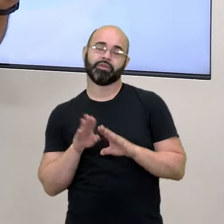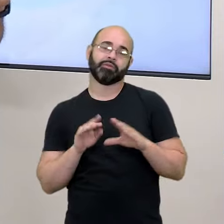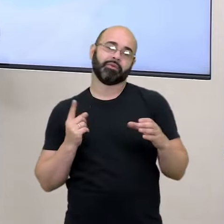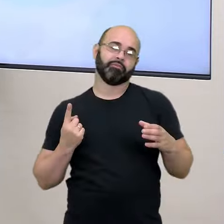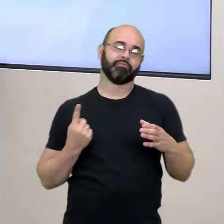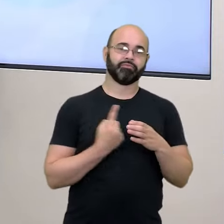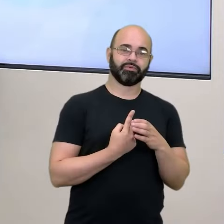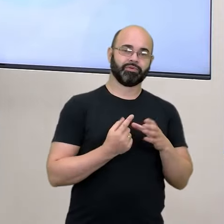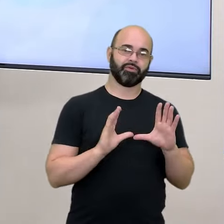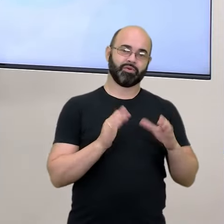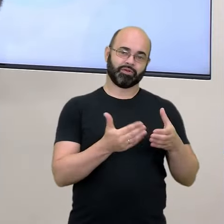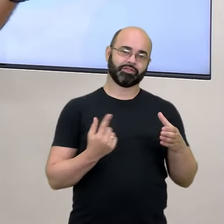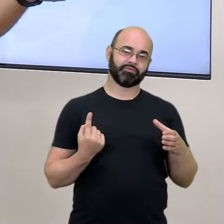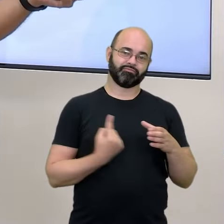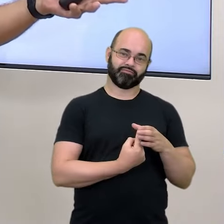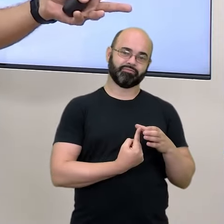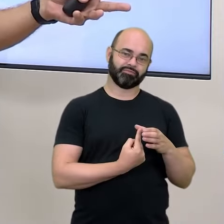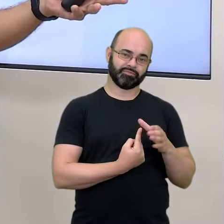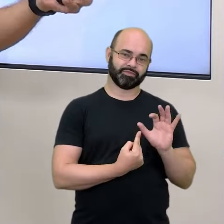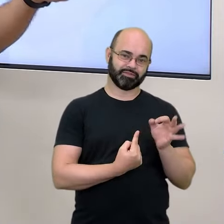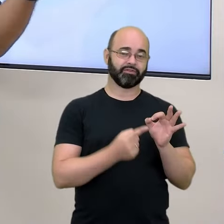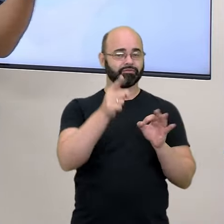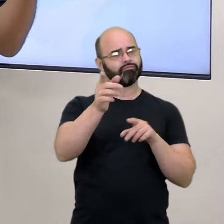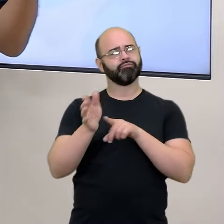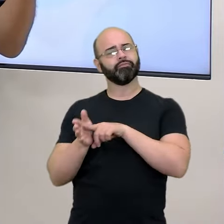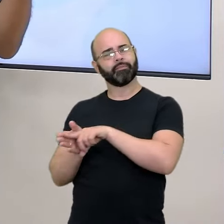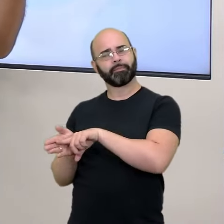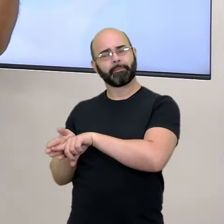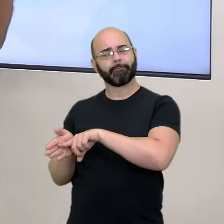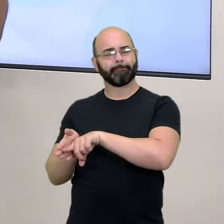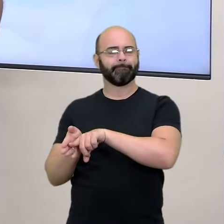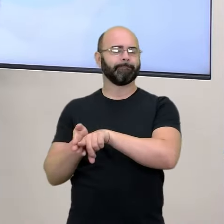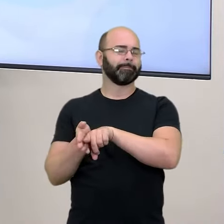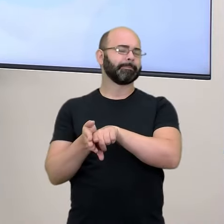ideia é você fazer essa pesquisa e procurar saber